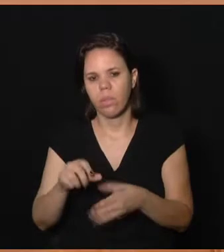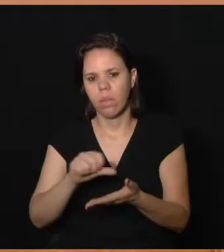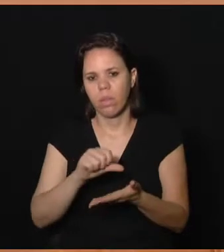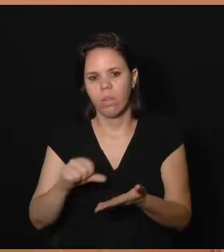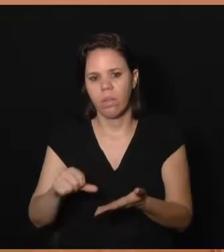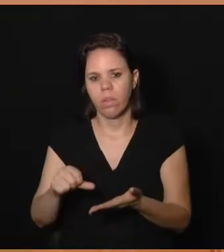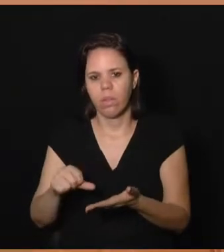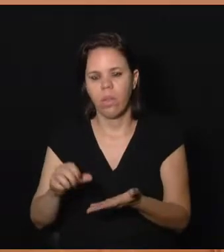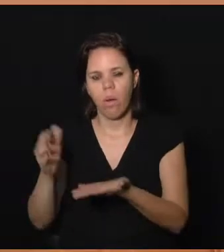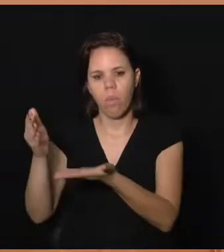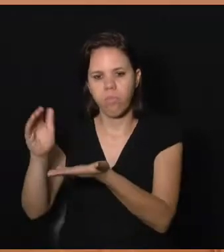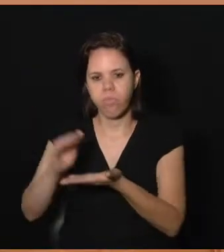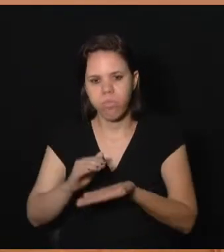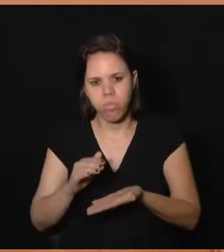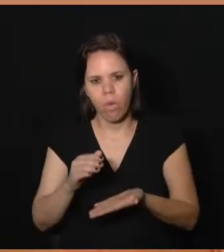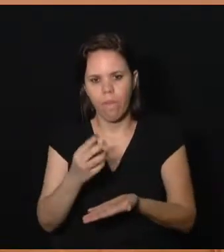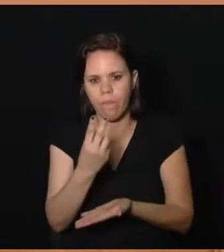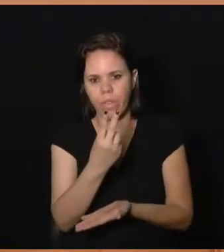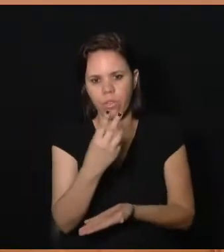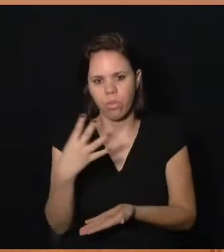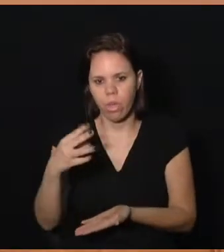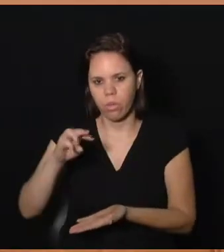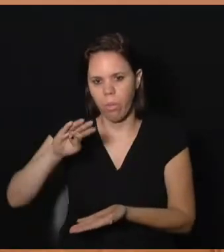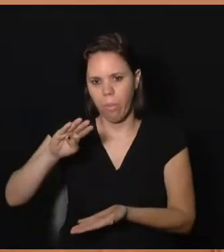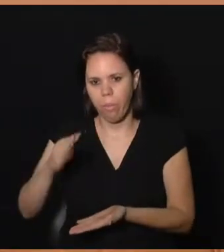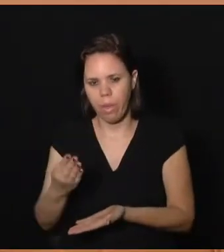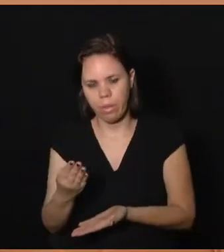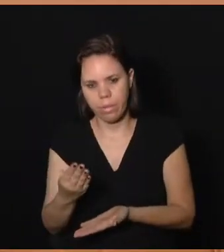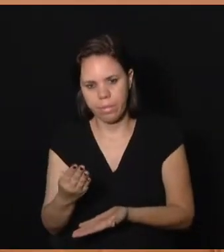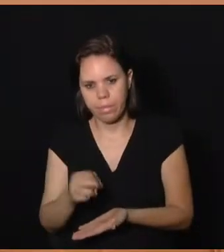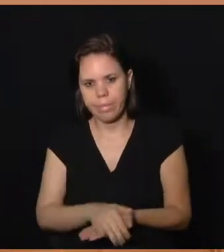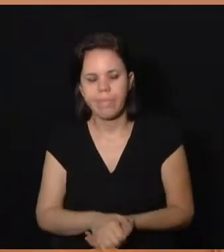importamos 24 bilhões, né? E